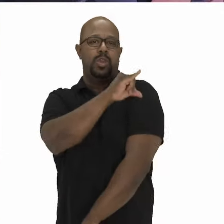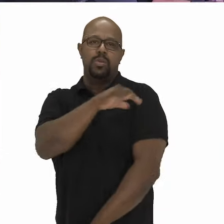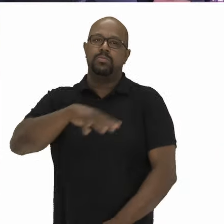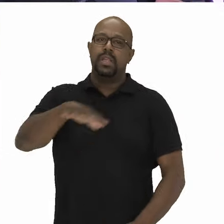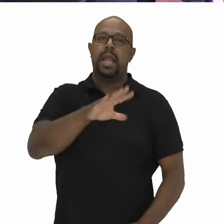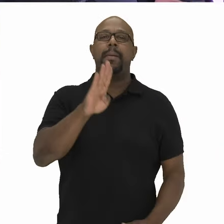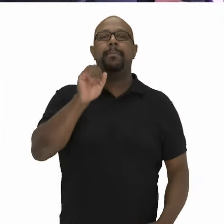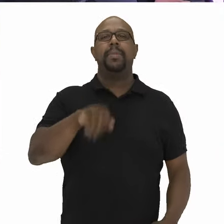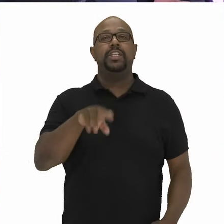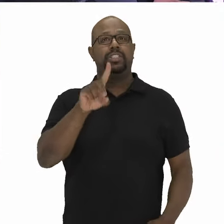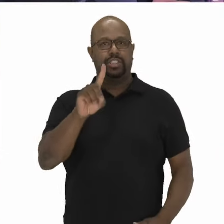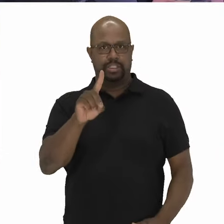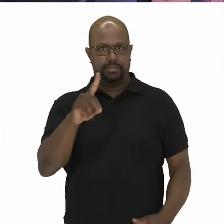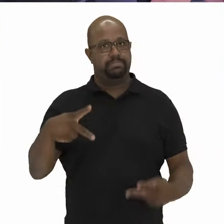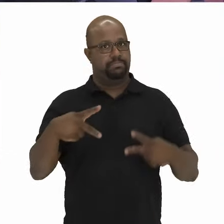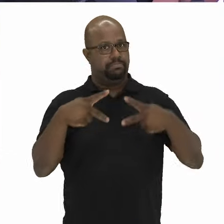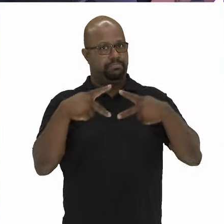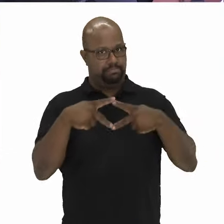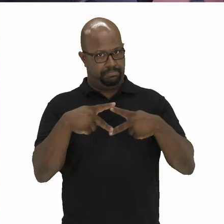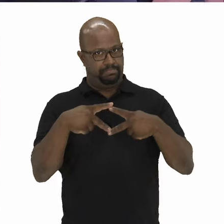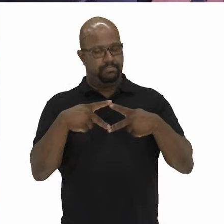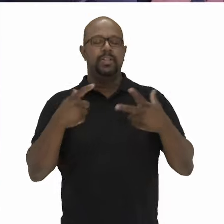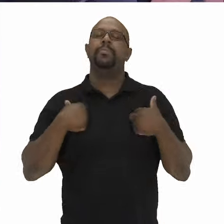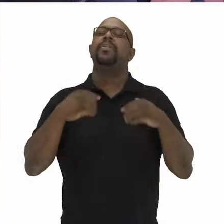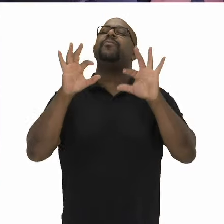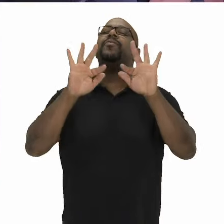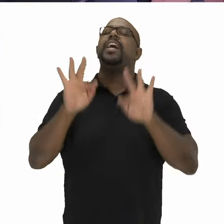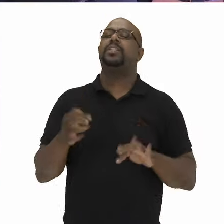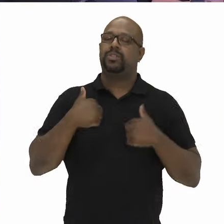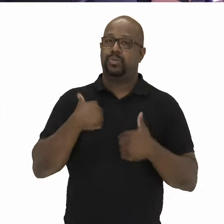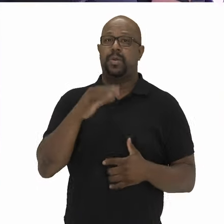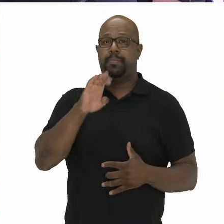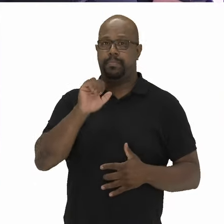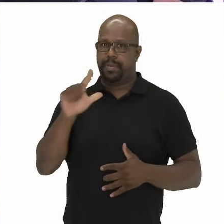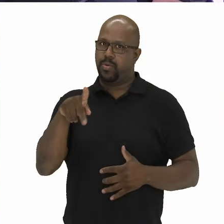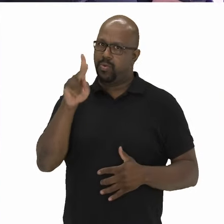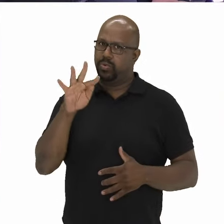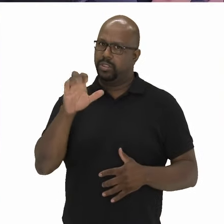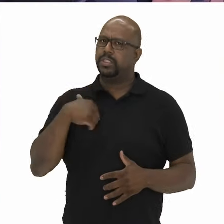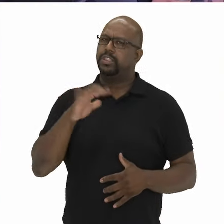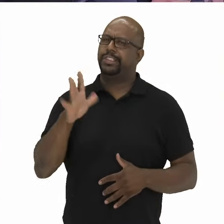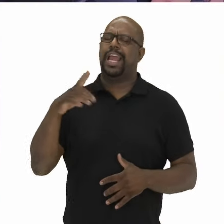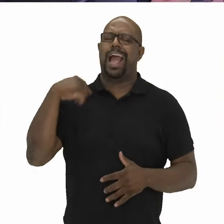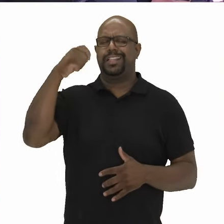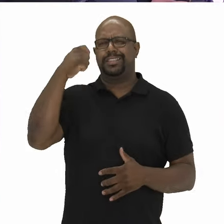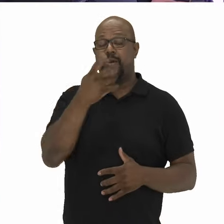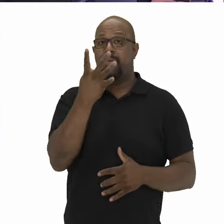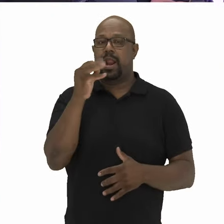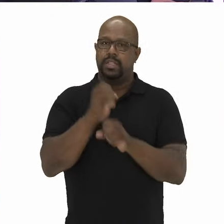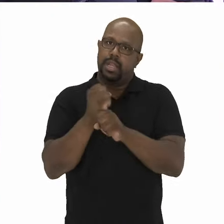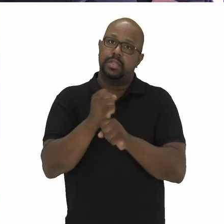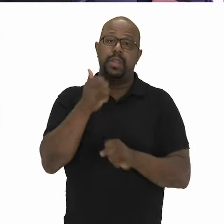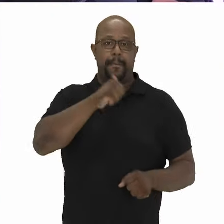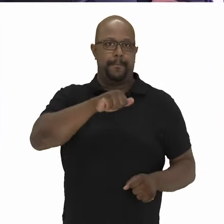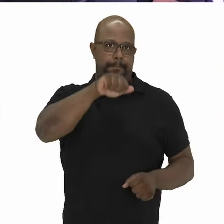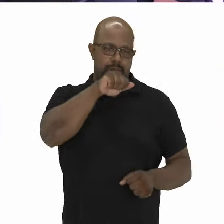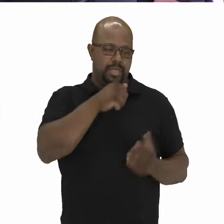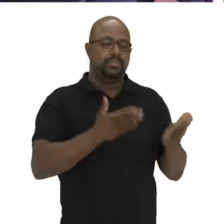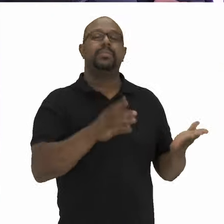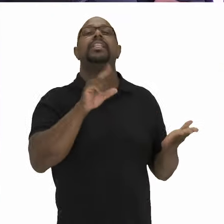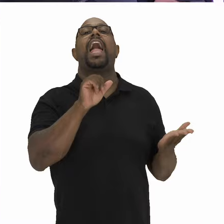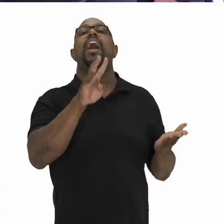nos estúdios da Band Rio e muito feliz vou me apresentar eu sou Bel kutner atriz há quase 40 anos mãe do Davi